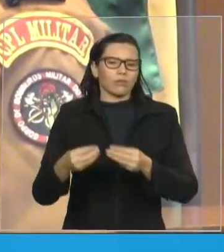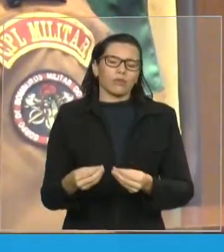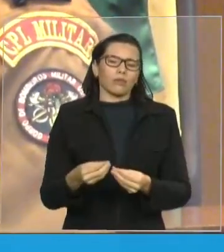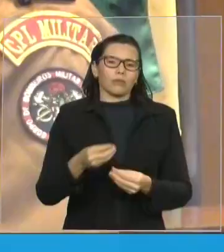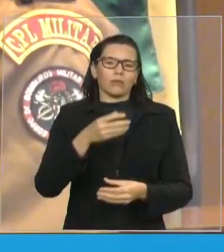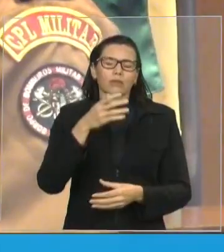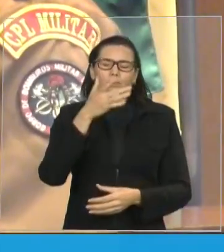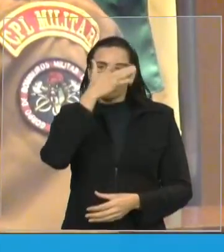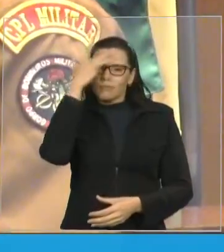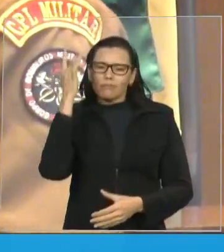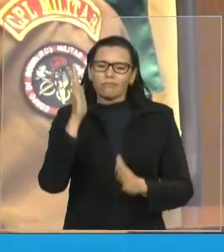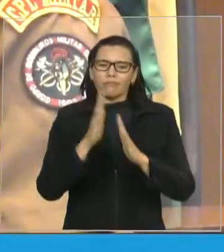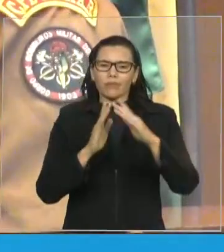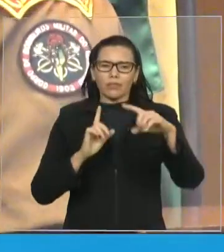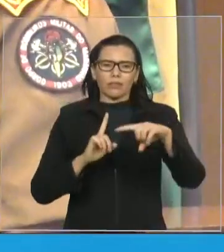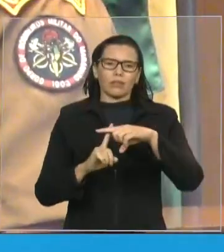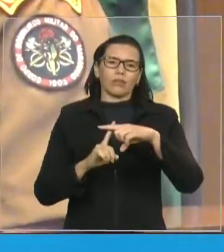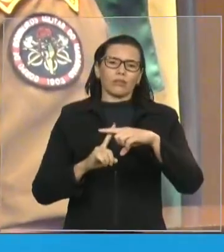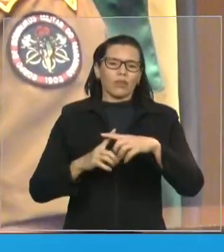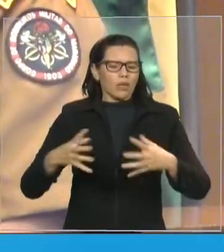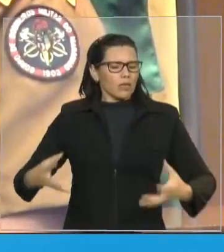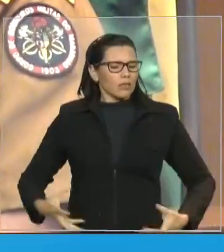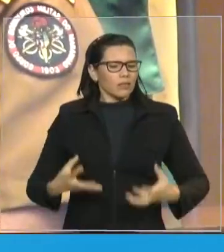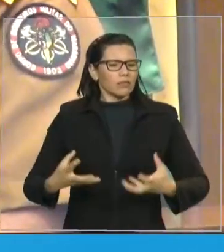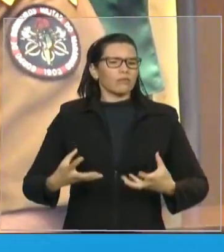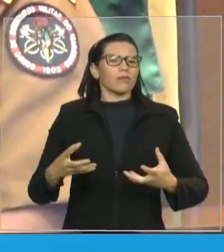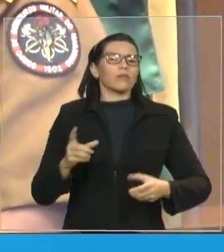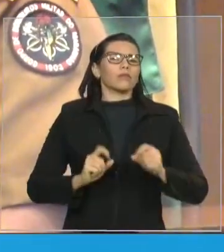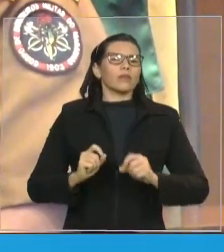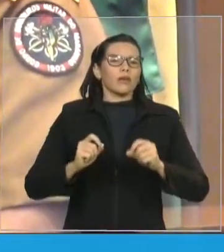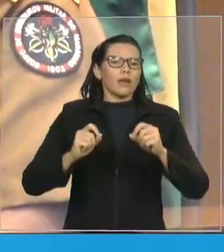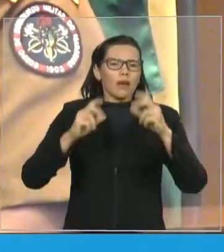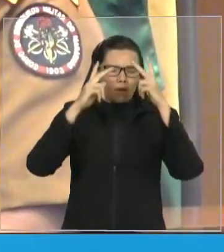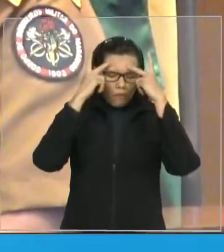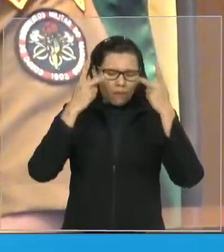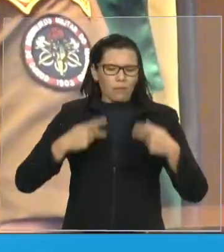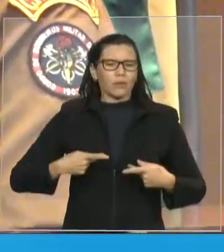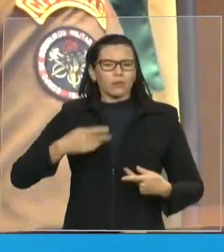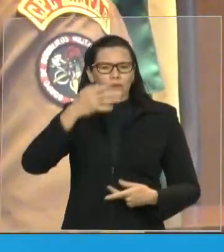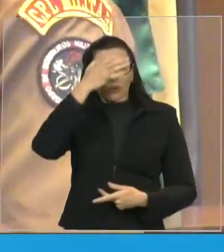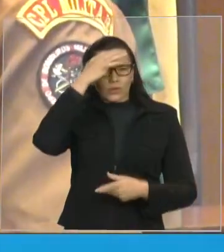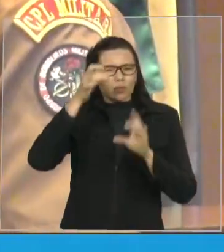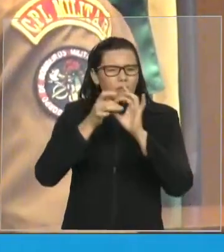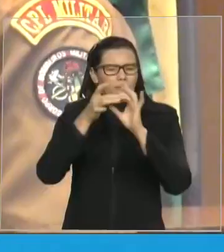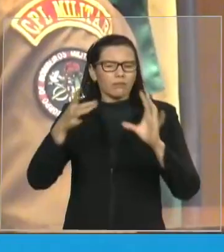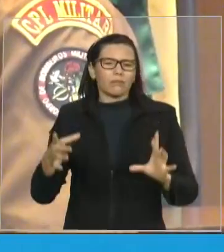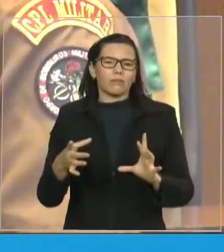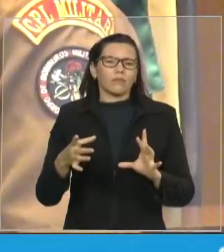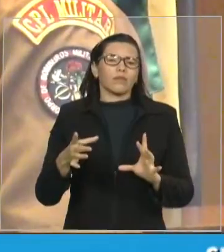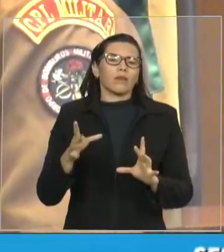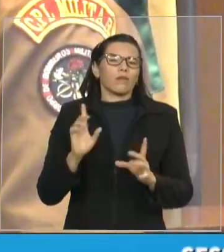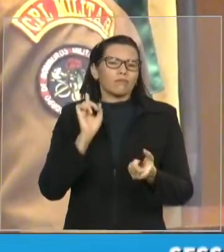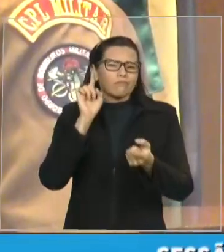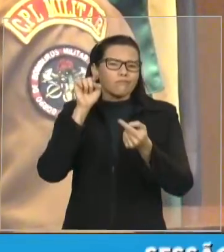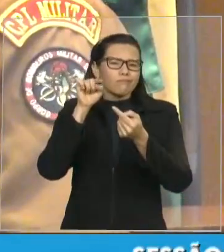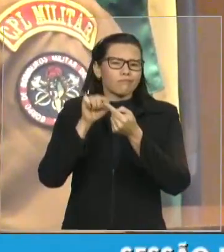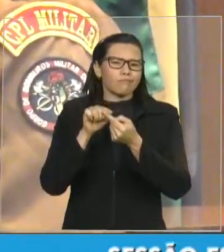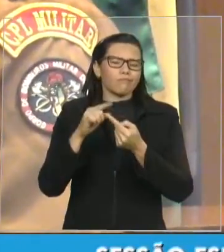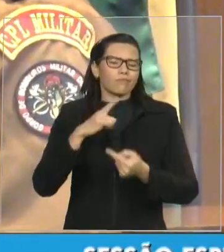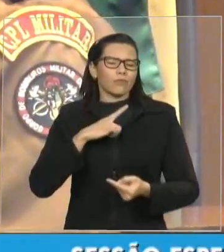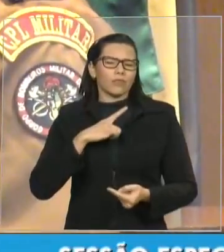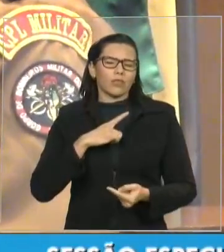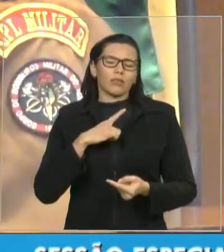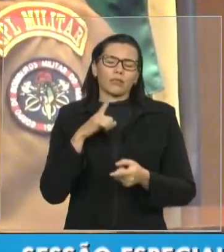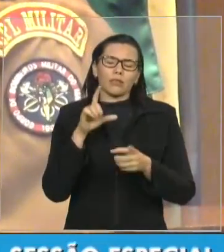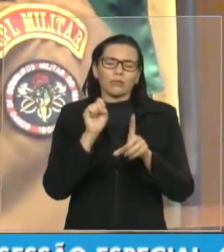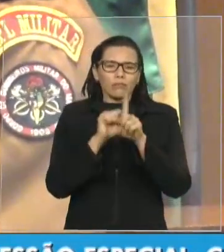promoção humana, em vista de uma sociedade justa, uma sociedade solidária.